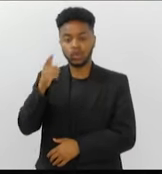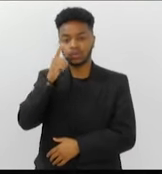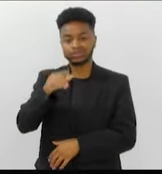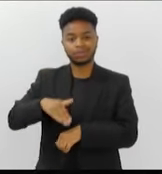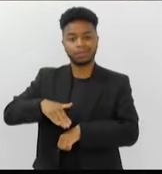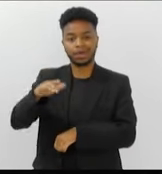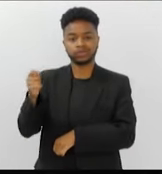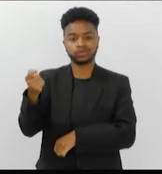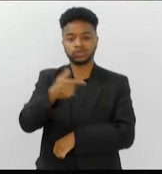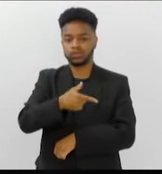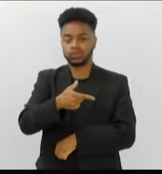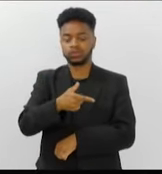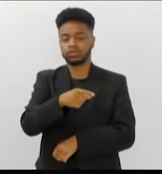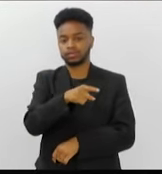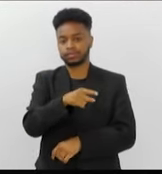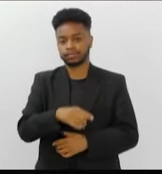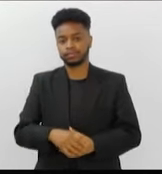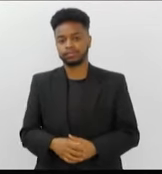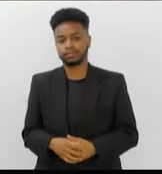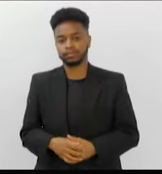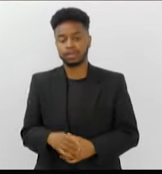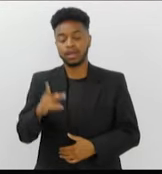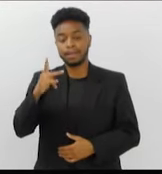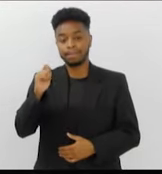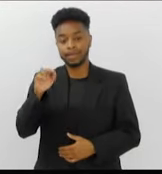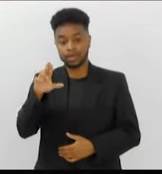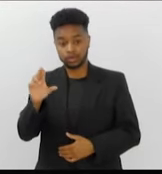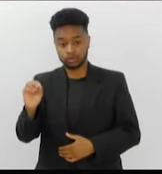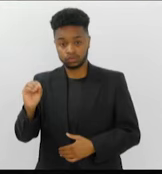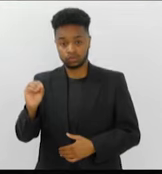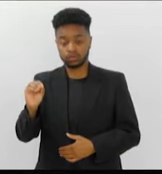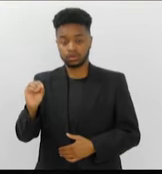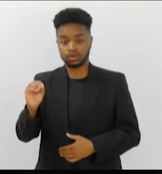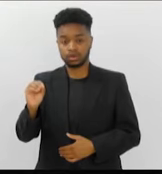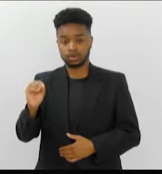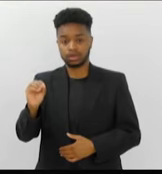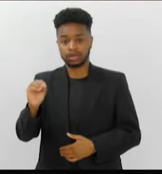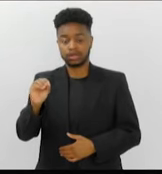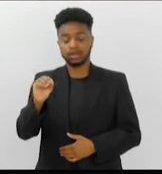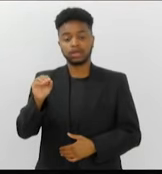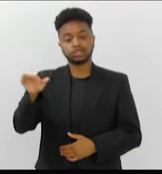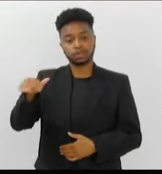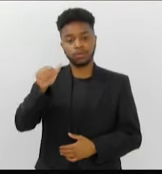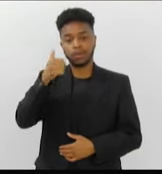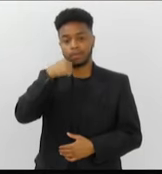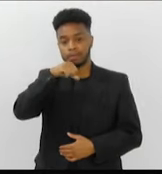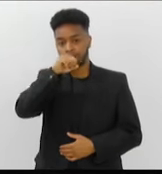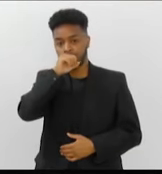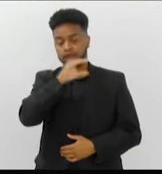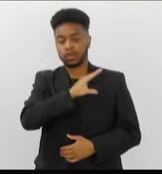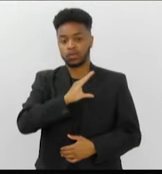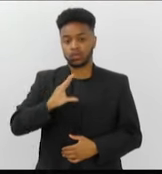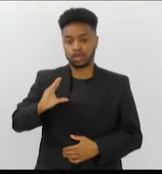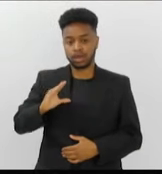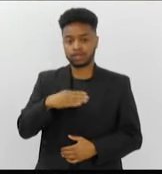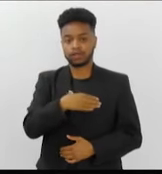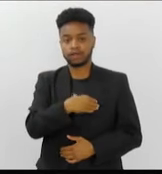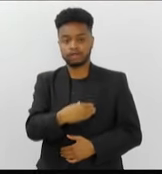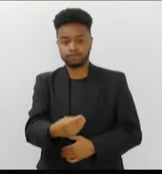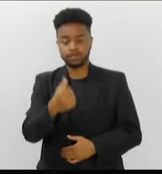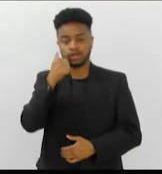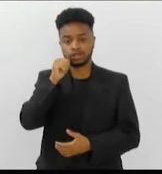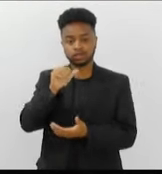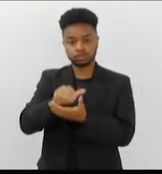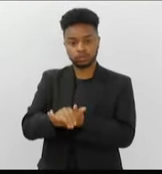secretário. O Pedro colocou a mãe, a cunhada, a filha, a